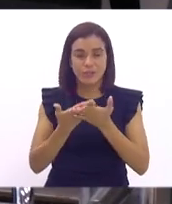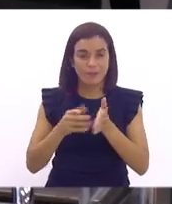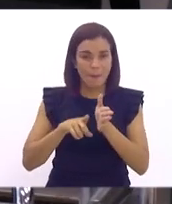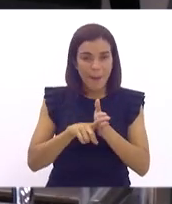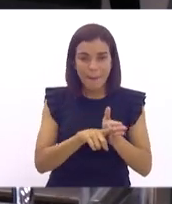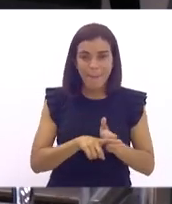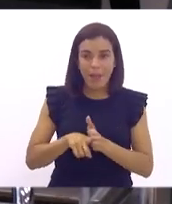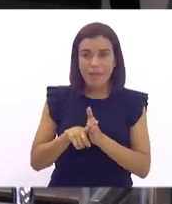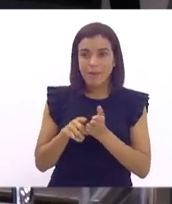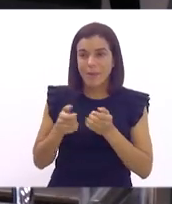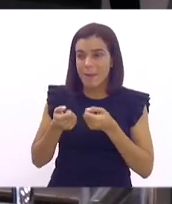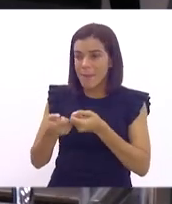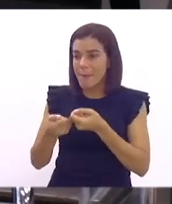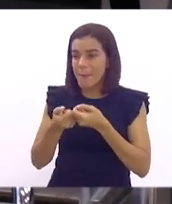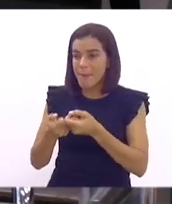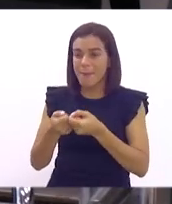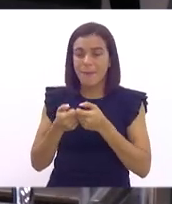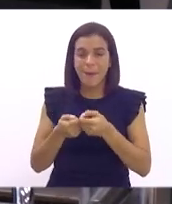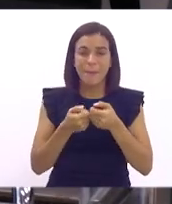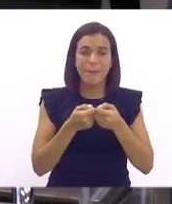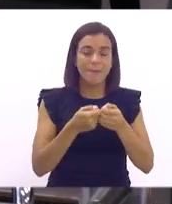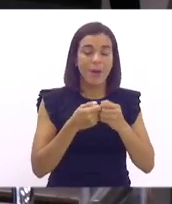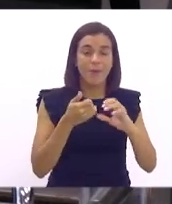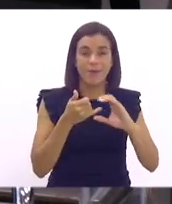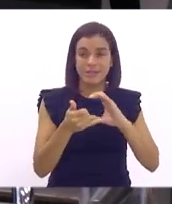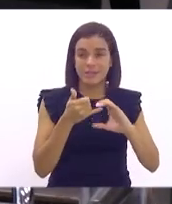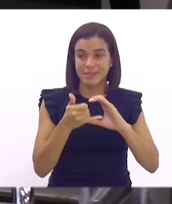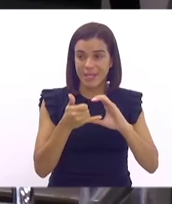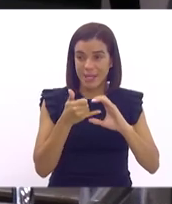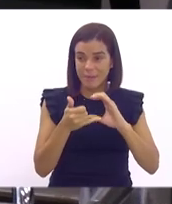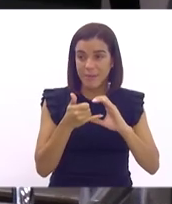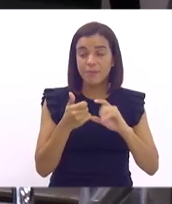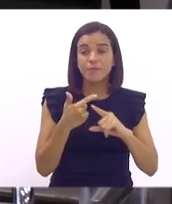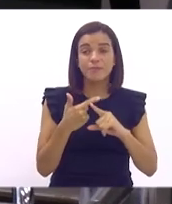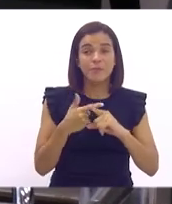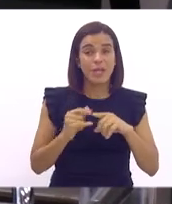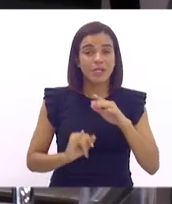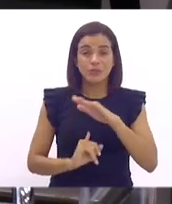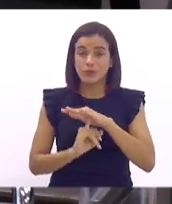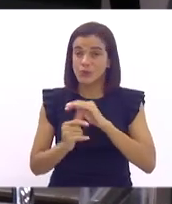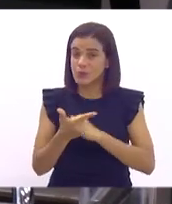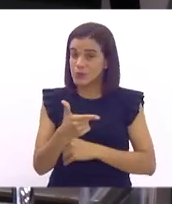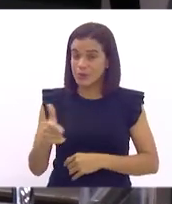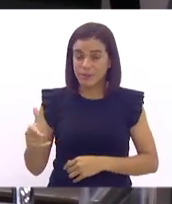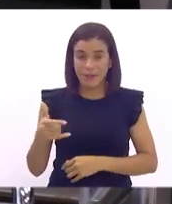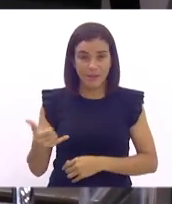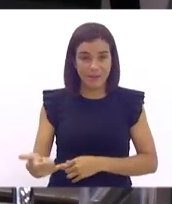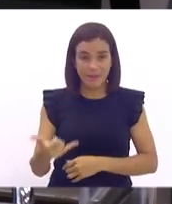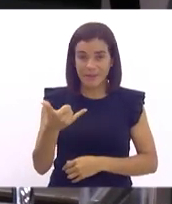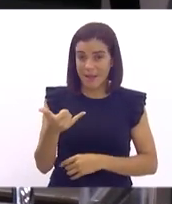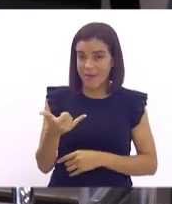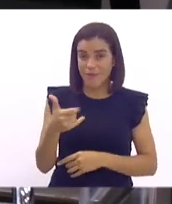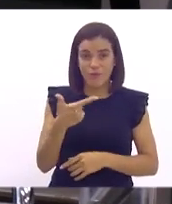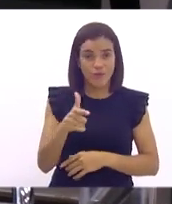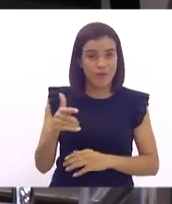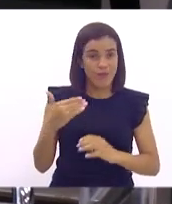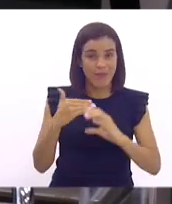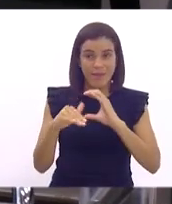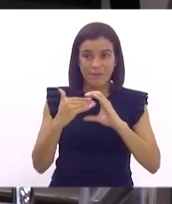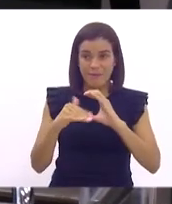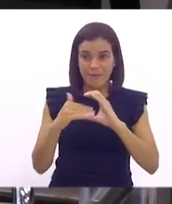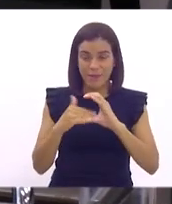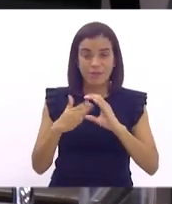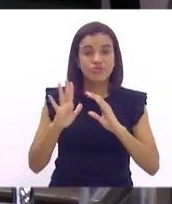no WhatsApp, quando a gente tem o contato do colega, porque muitas vezes as instituições não têm nem telefone, não têm e-mail, né?